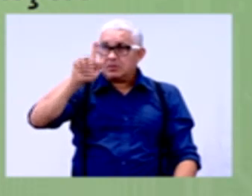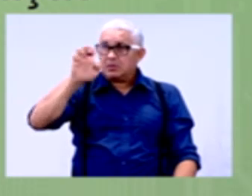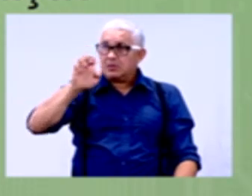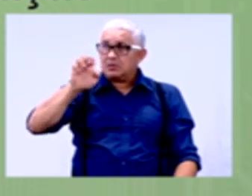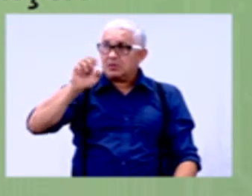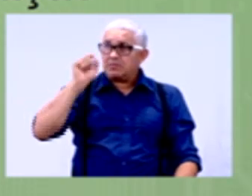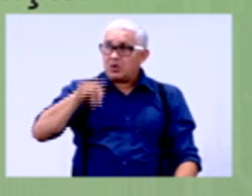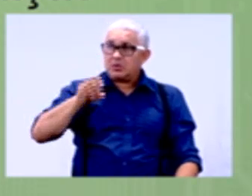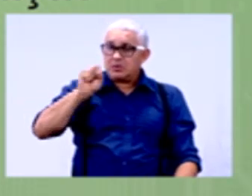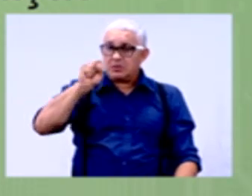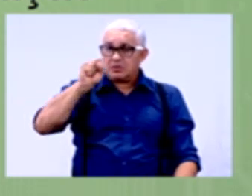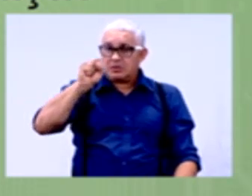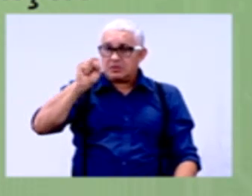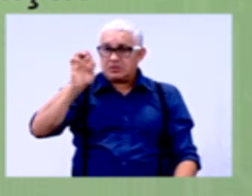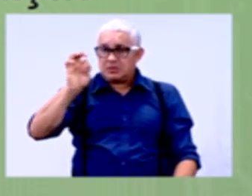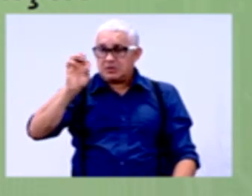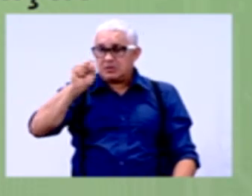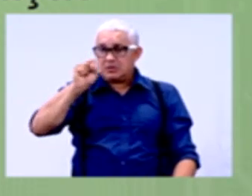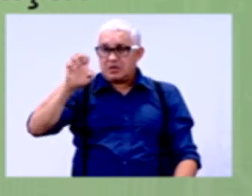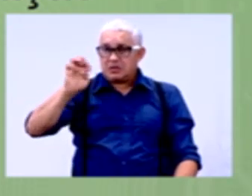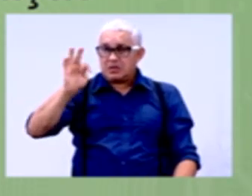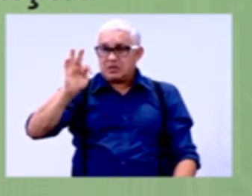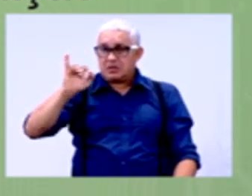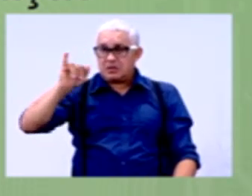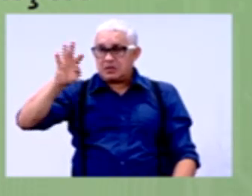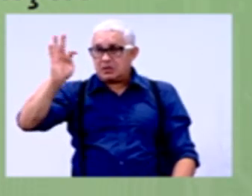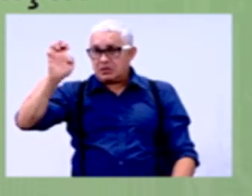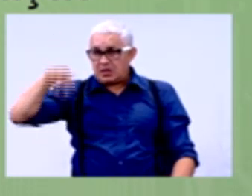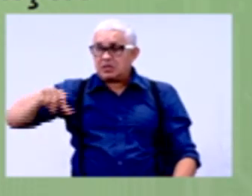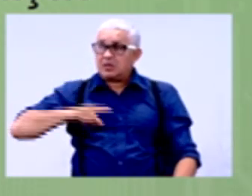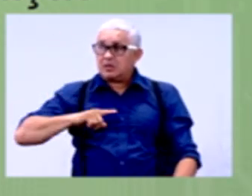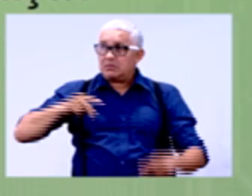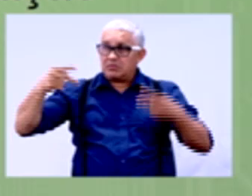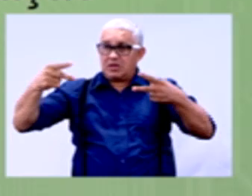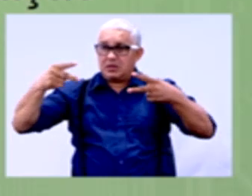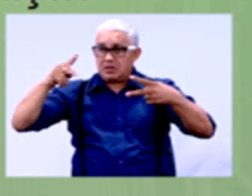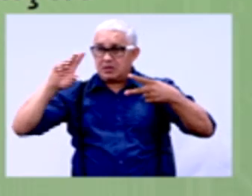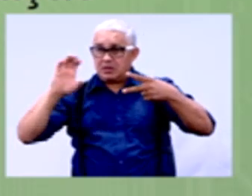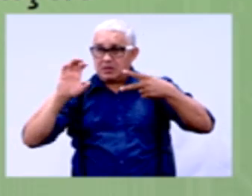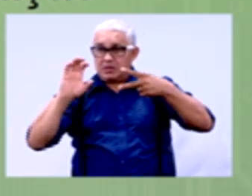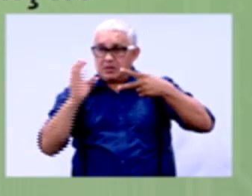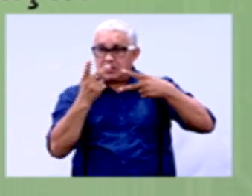Storage.setItem, né? Aí a gente tem a chave e o valor